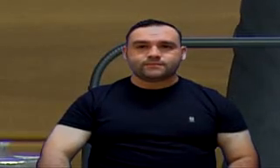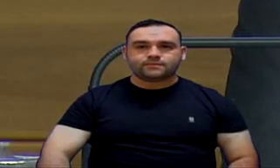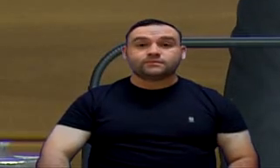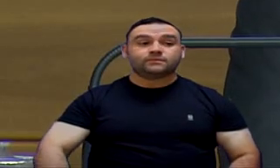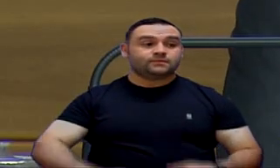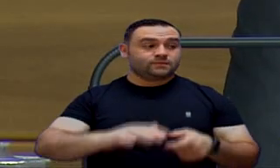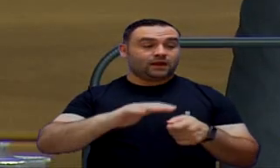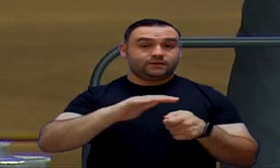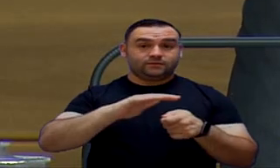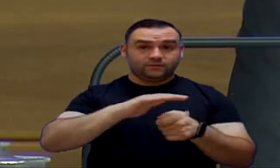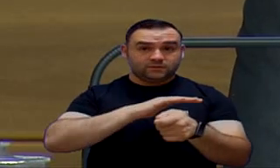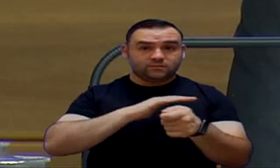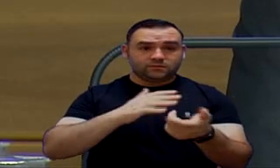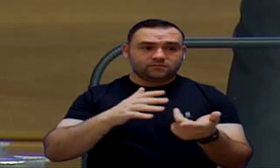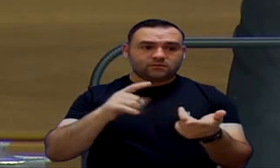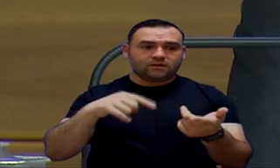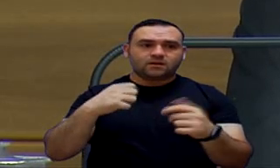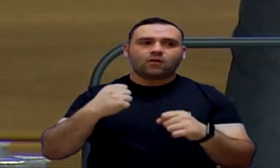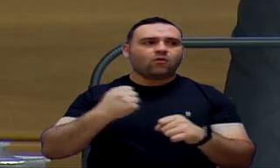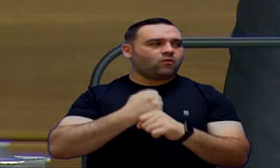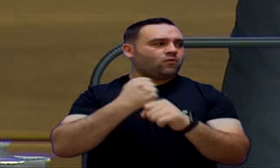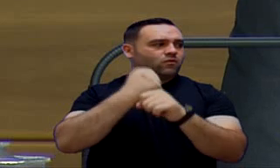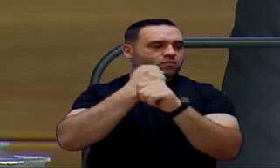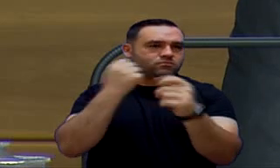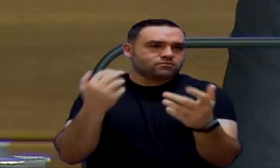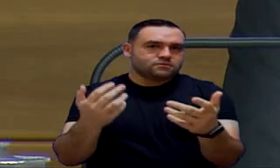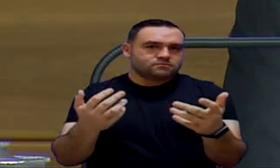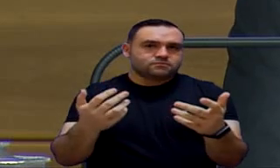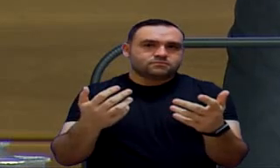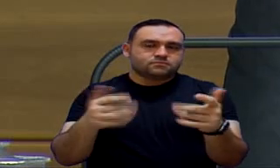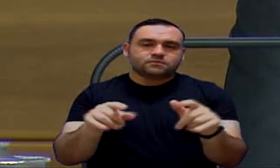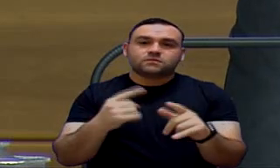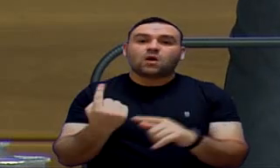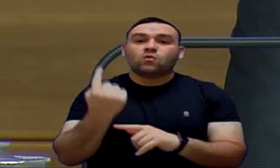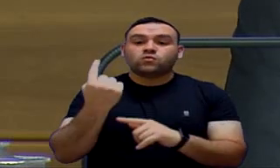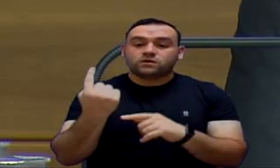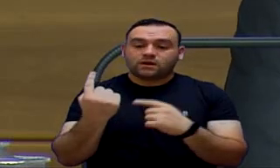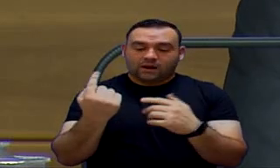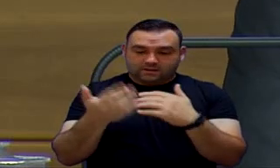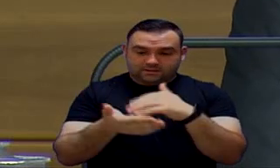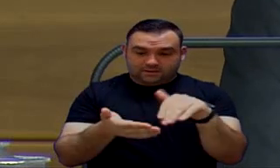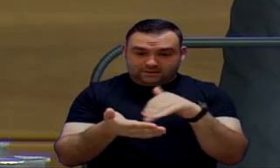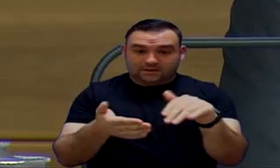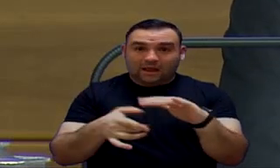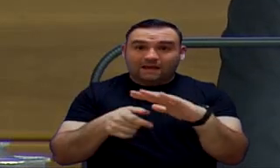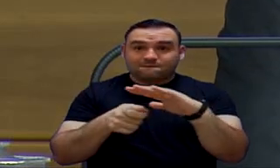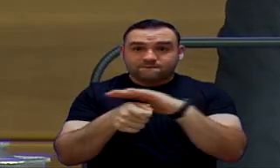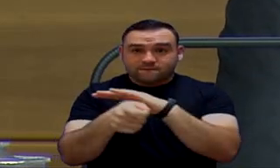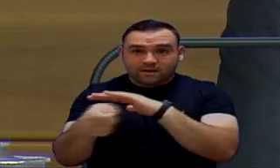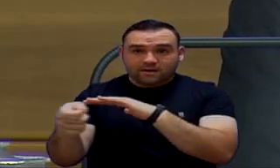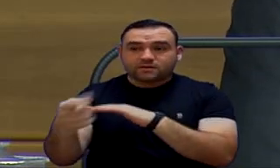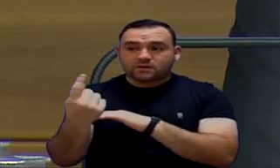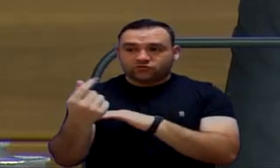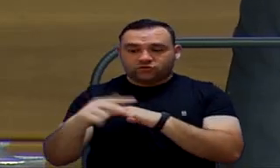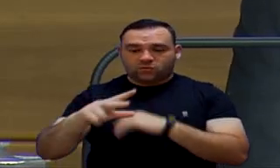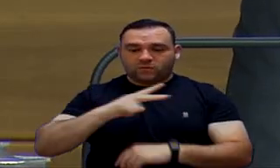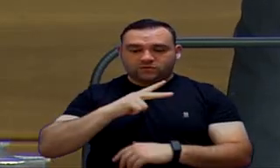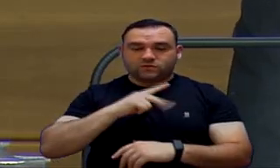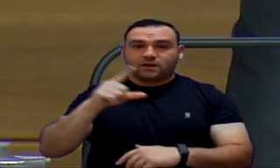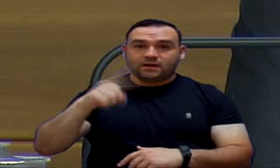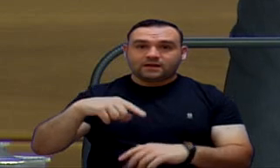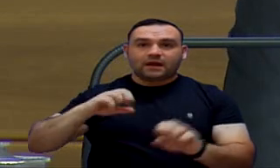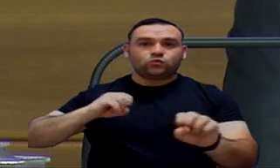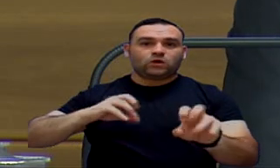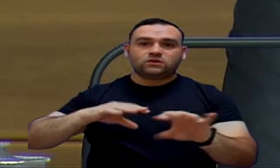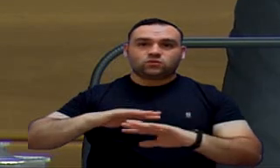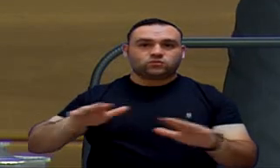os investimentos as obras a única secretaria que faz investimento com recurso próprio dela é